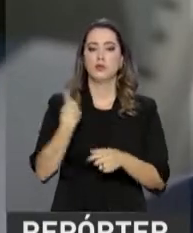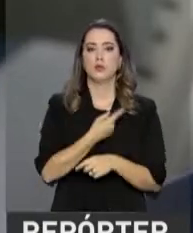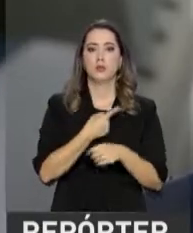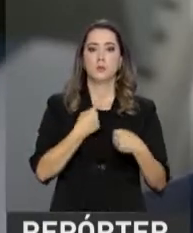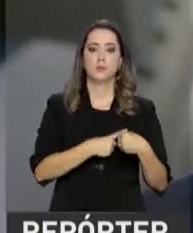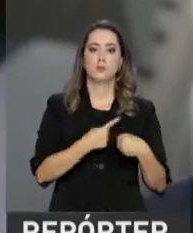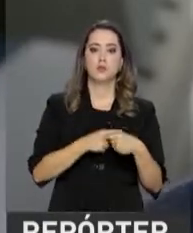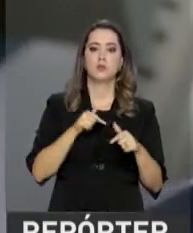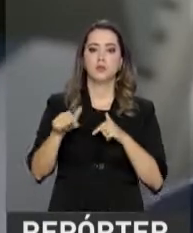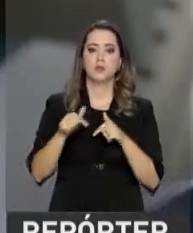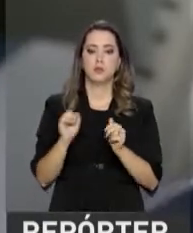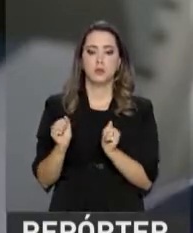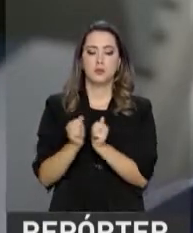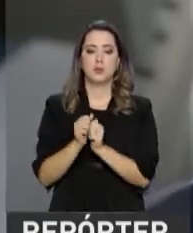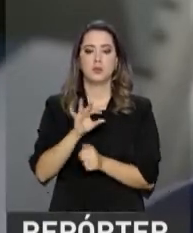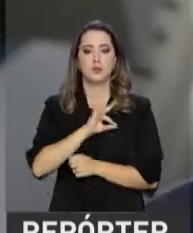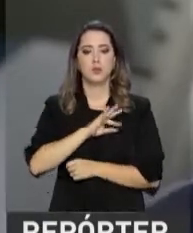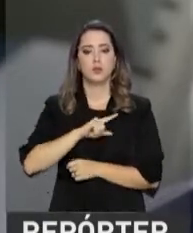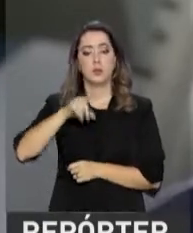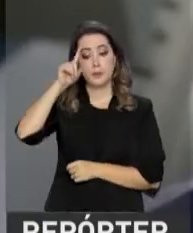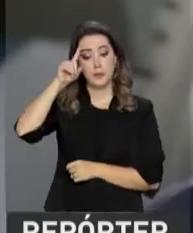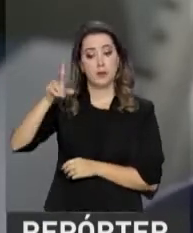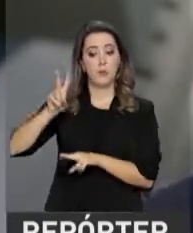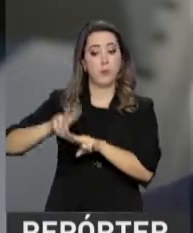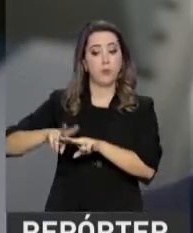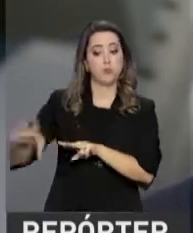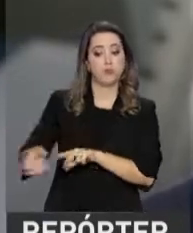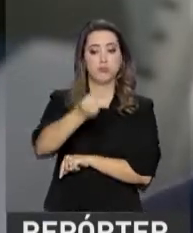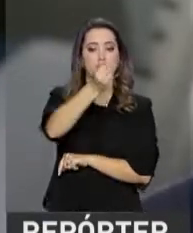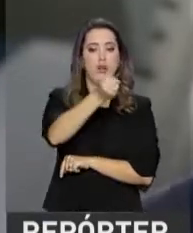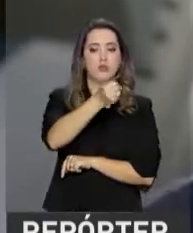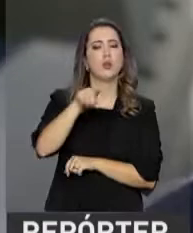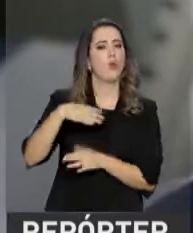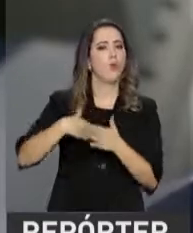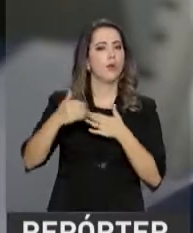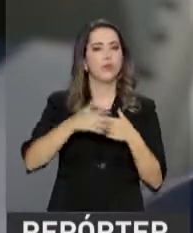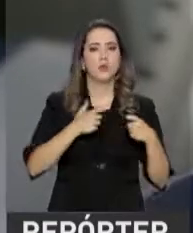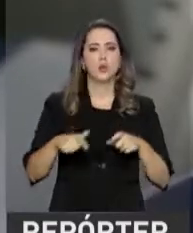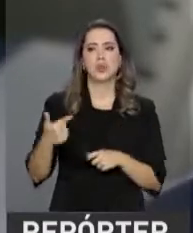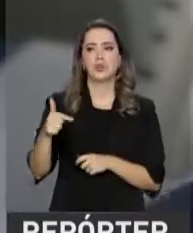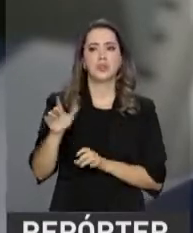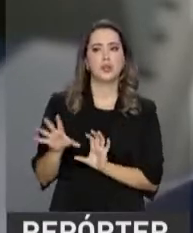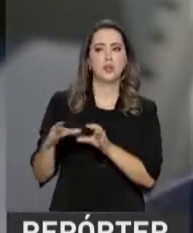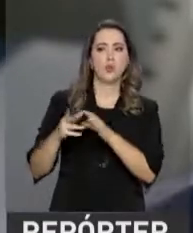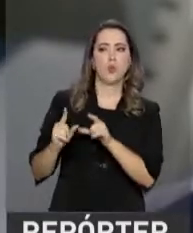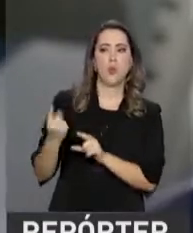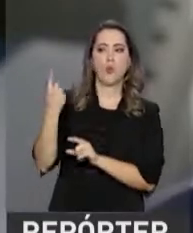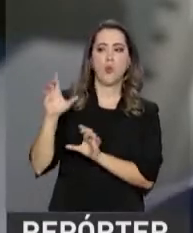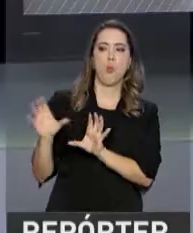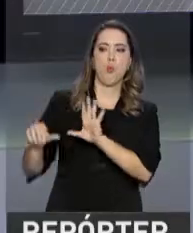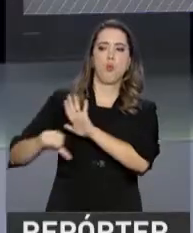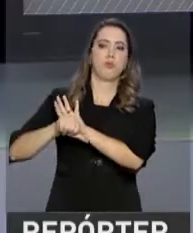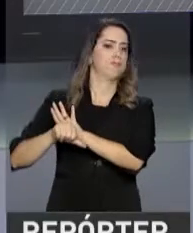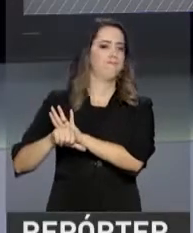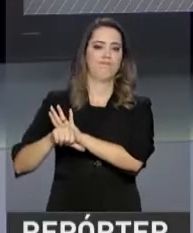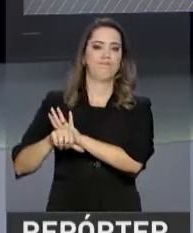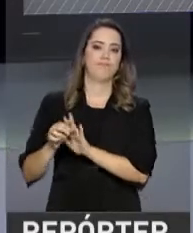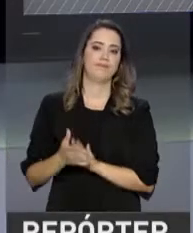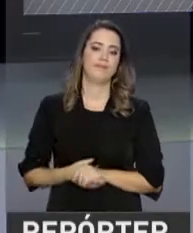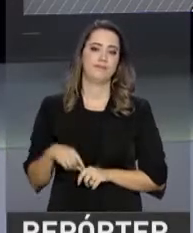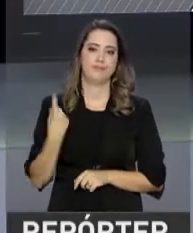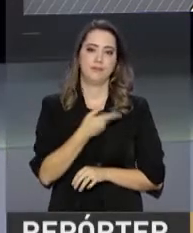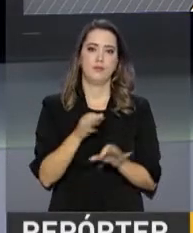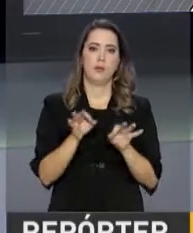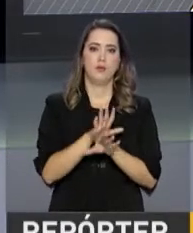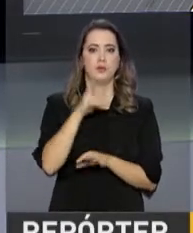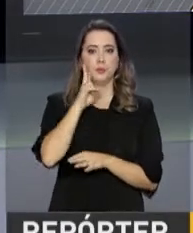podem atuar, as forças policiais podem cumprir mandato em qualquer território sem que haja um terreno dominado por facções de qualquer tipo. Nós ficamos